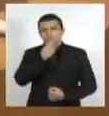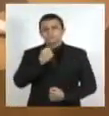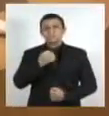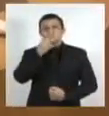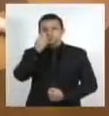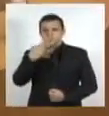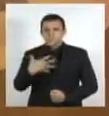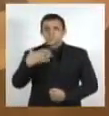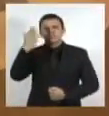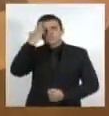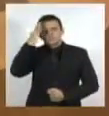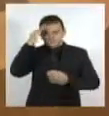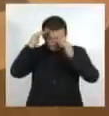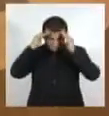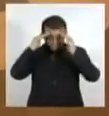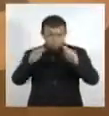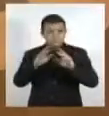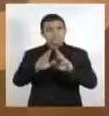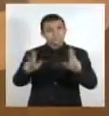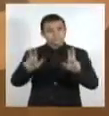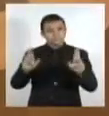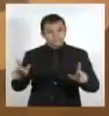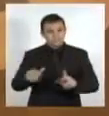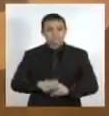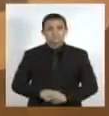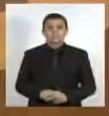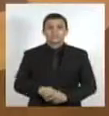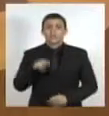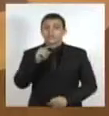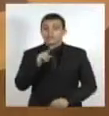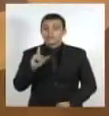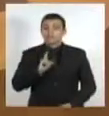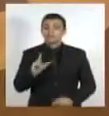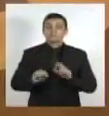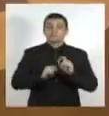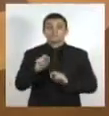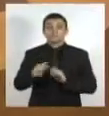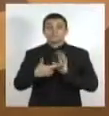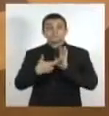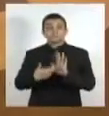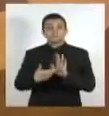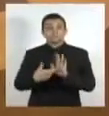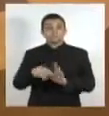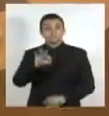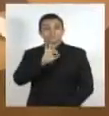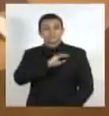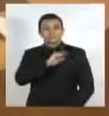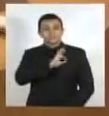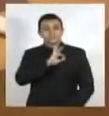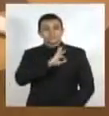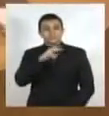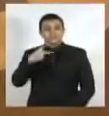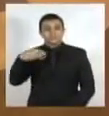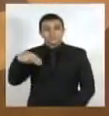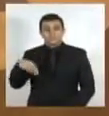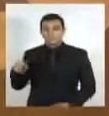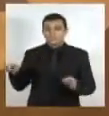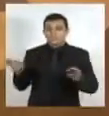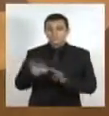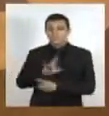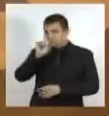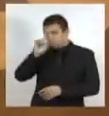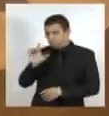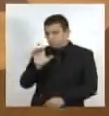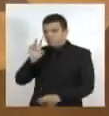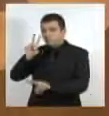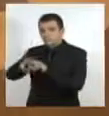diferenças. Já estava naquela ocasião um representante da Polícia Militar pronto para prender Hilton Rodrigues. Não fez por